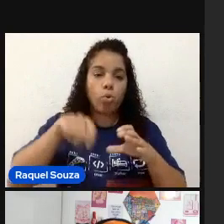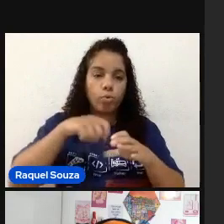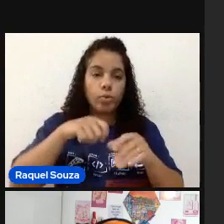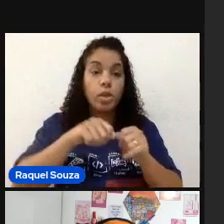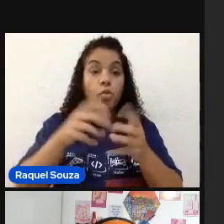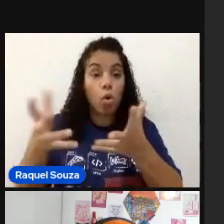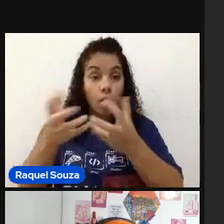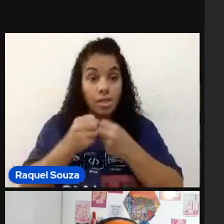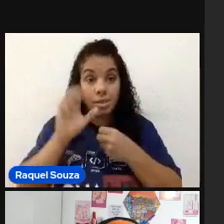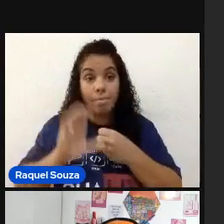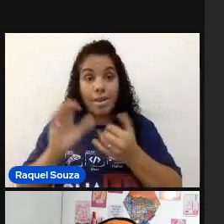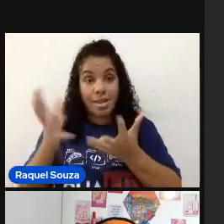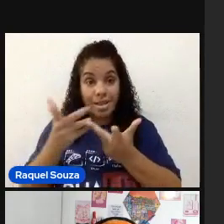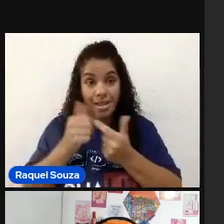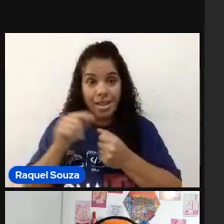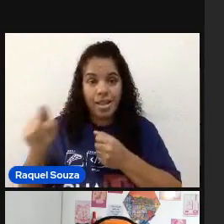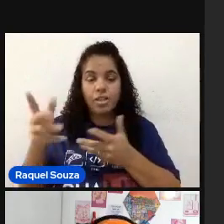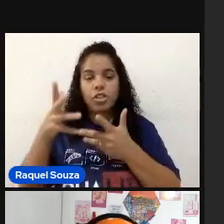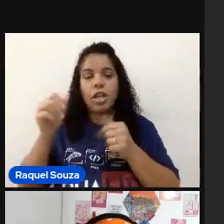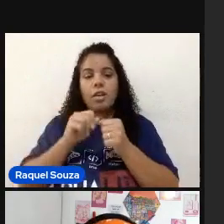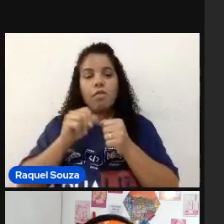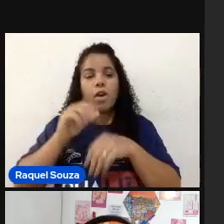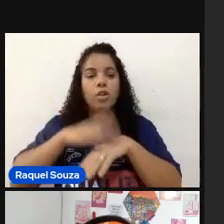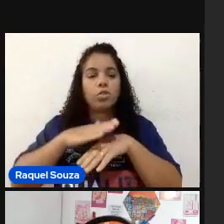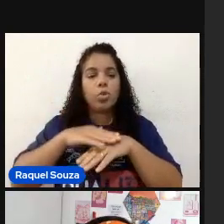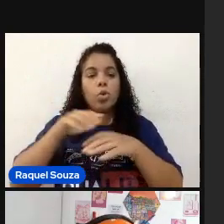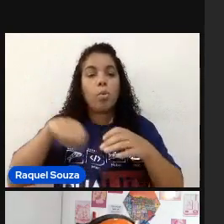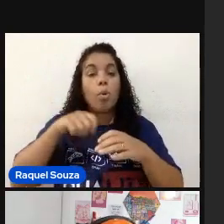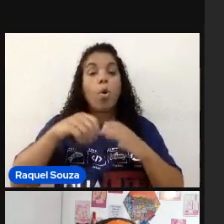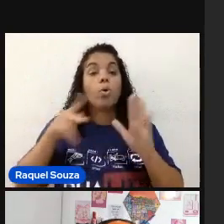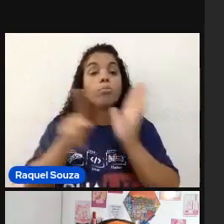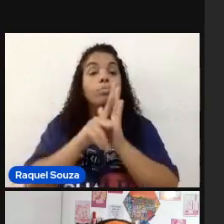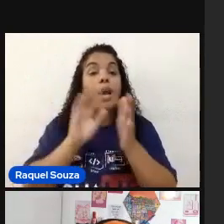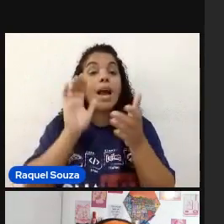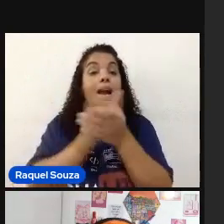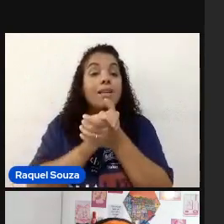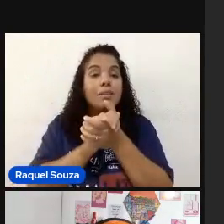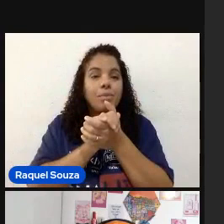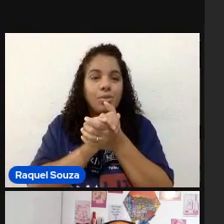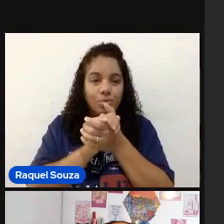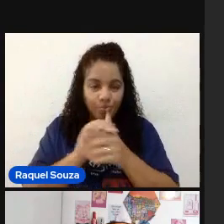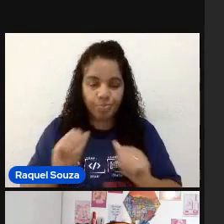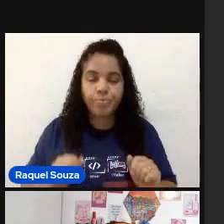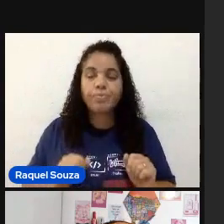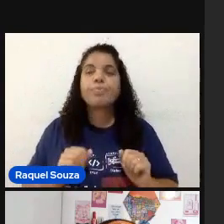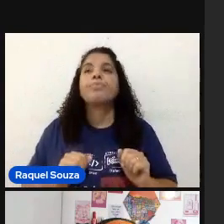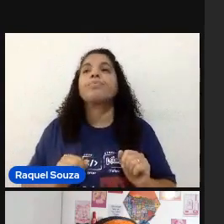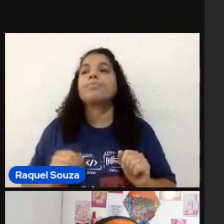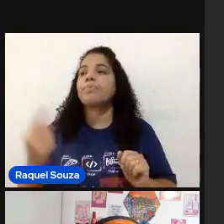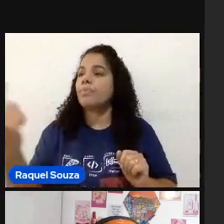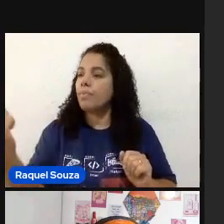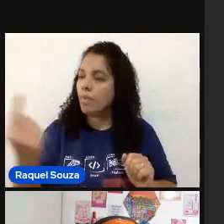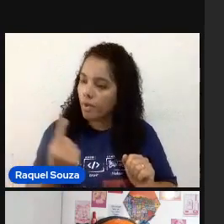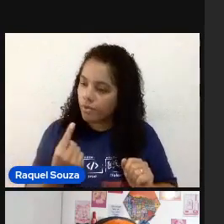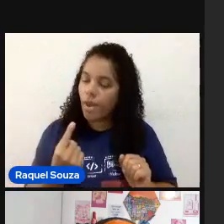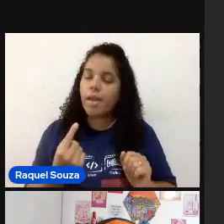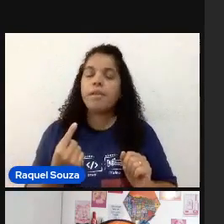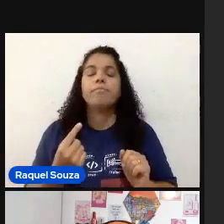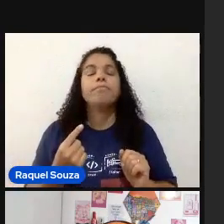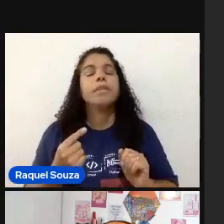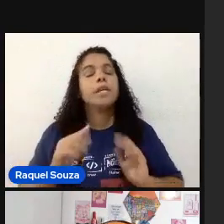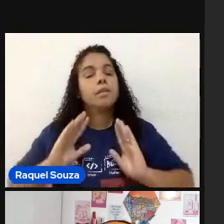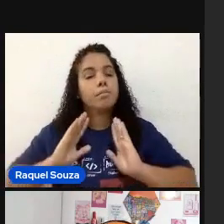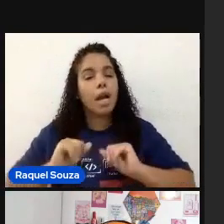cliente que quer que eu faça para ele um bolo de casamento. Então, esse cliente vem e me procura para querer um bolo. Eu não